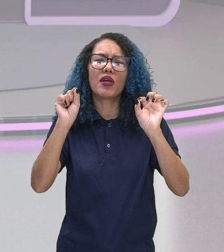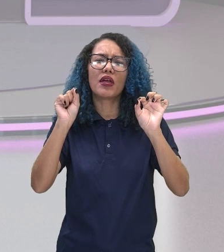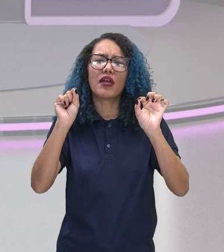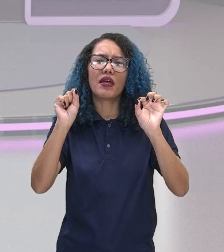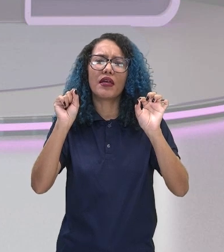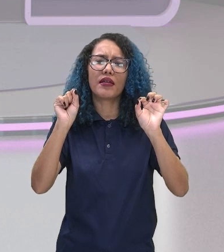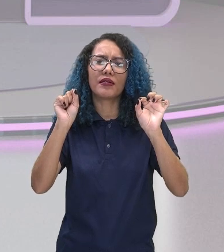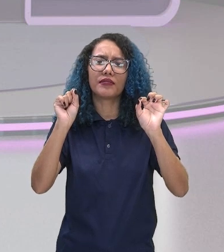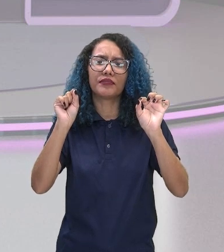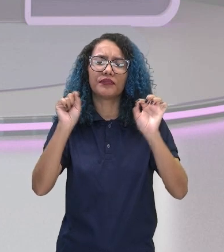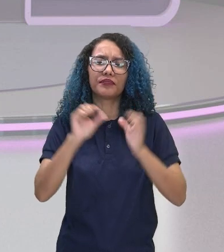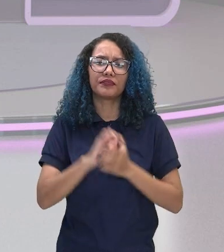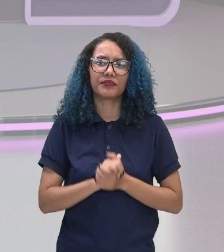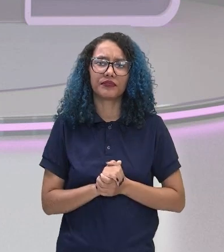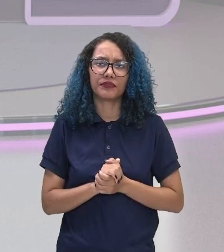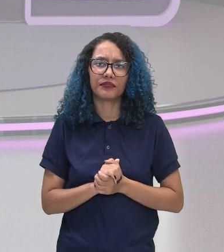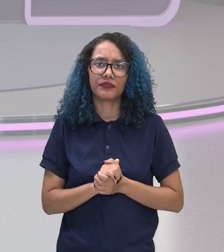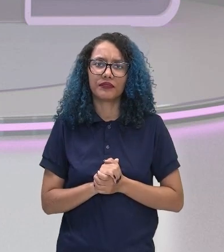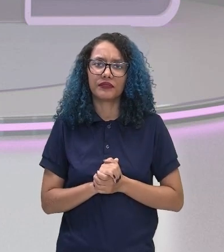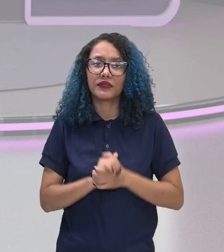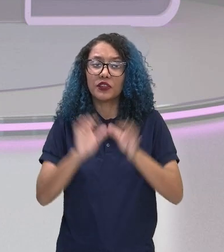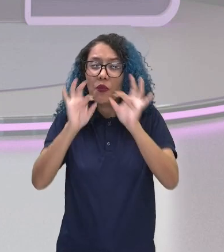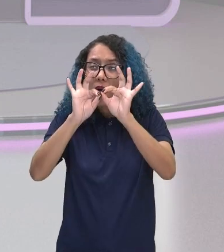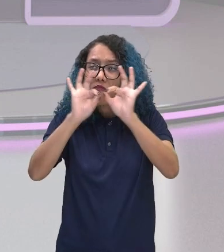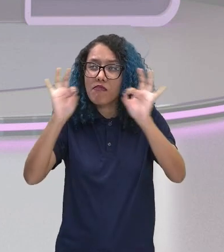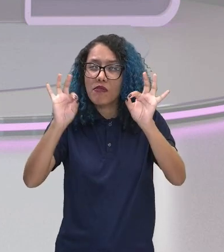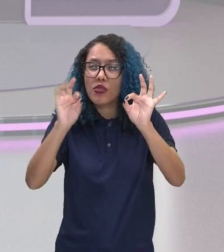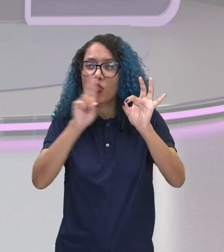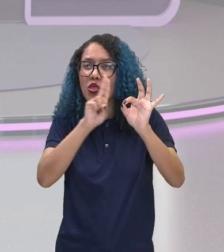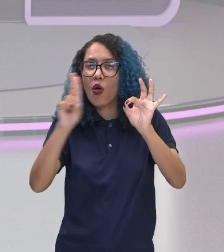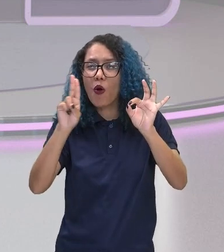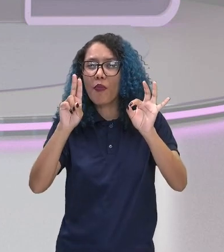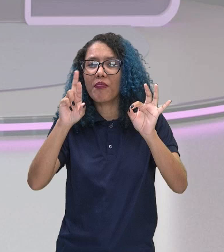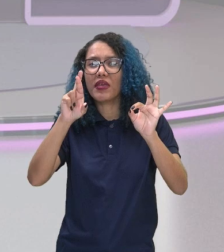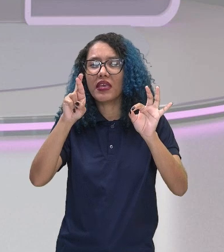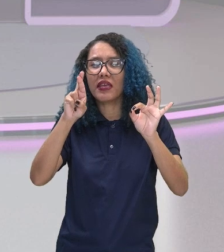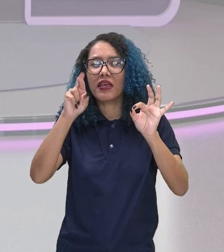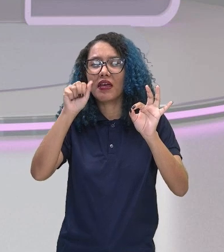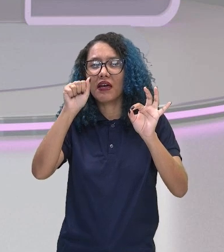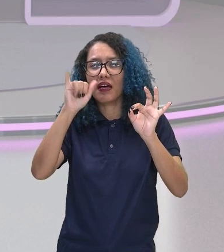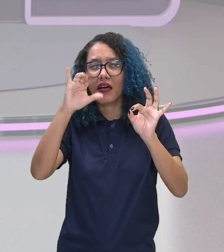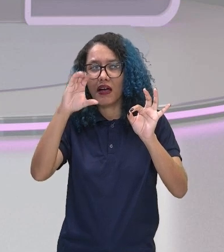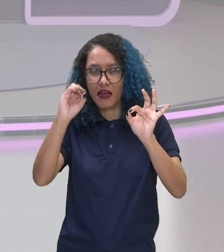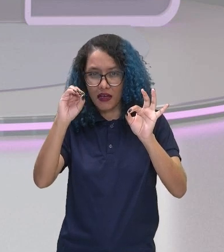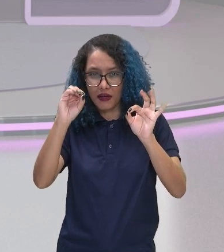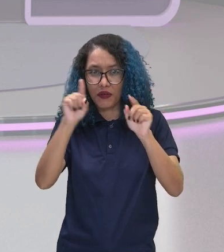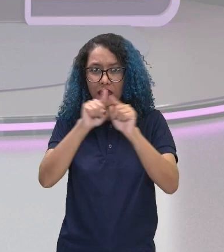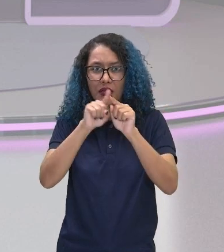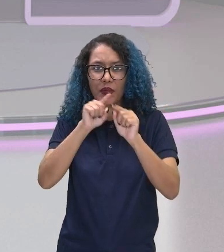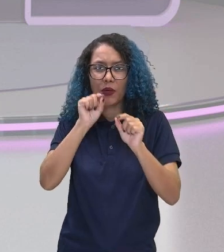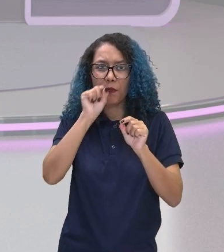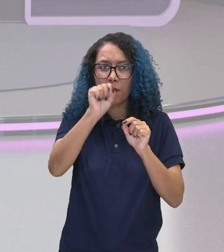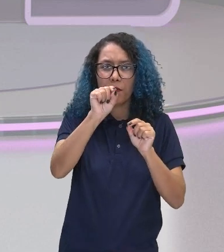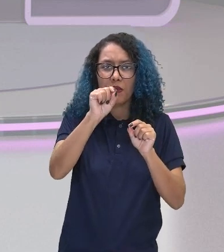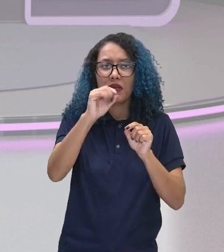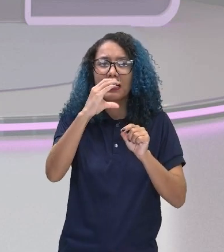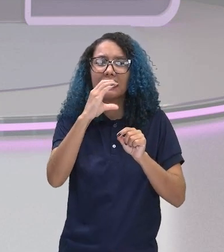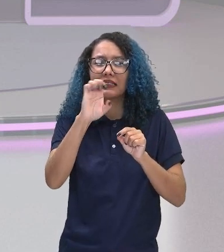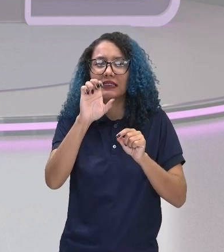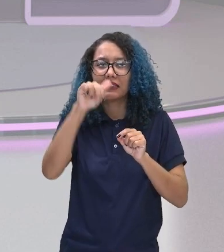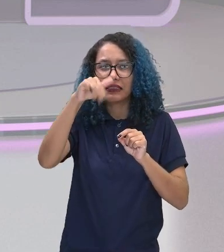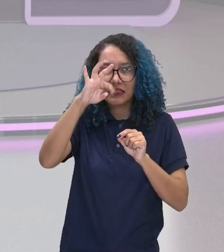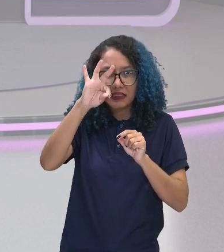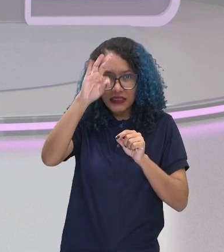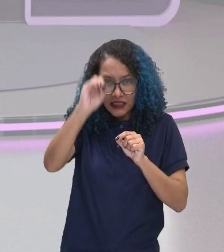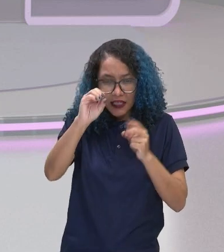um segmento que nós chamamos de raio, tá bom? E temos aí no meio temos o centro e ainda temos ainda o que nós vamos